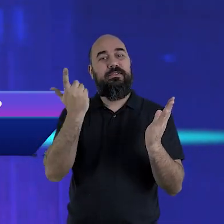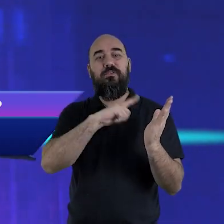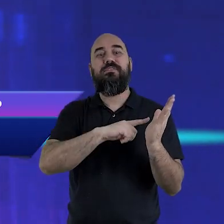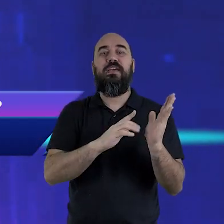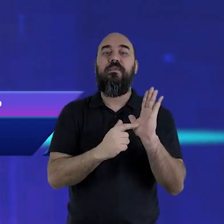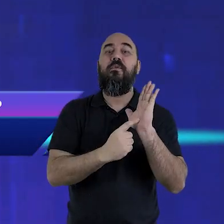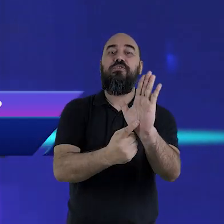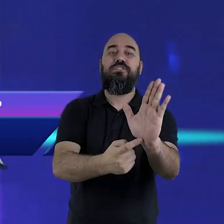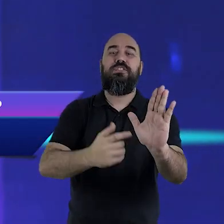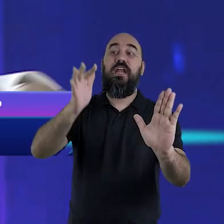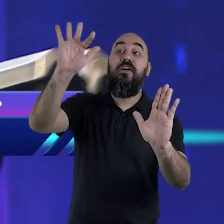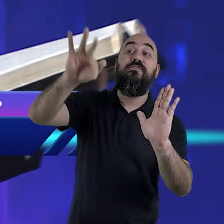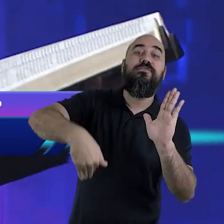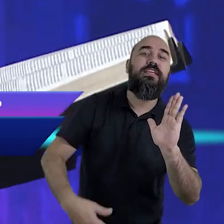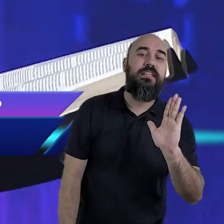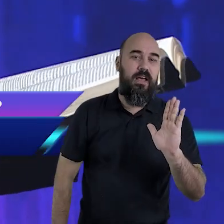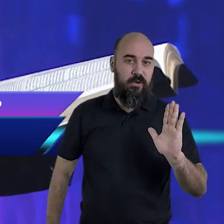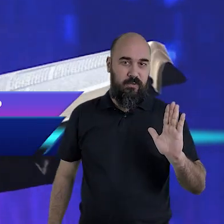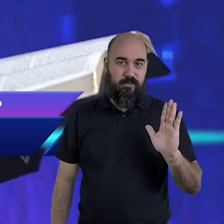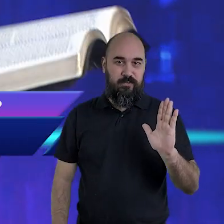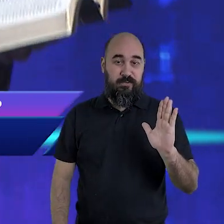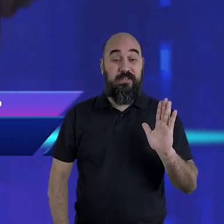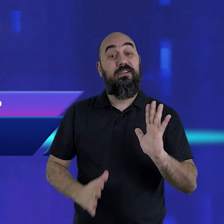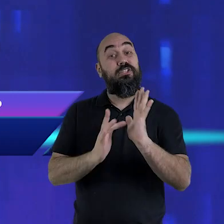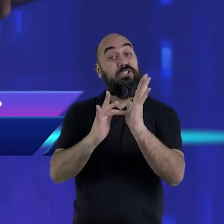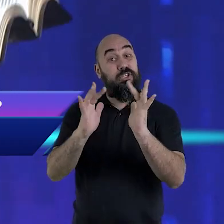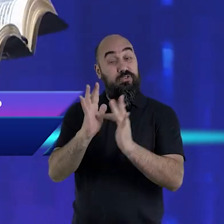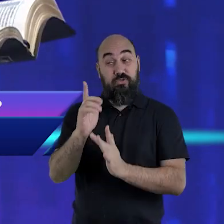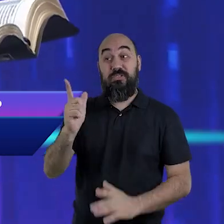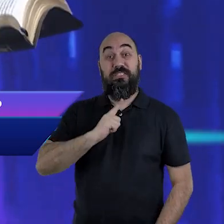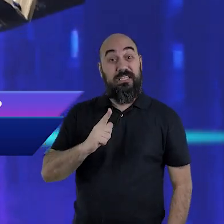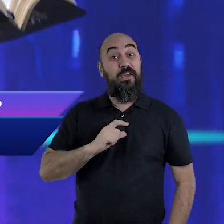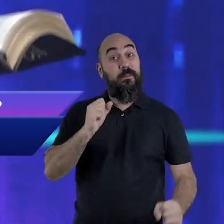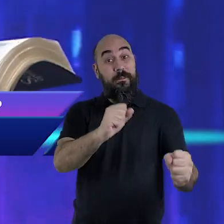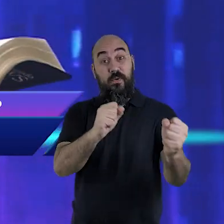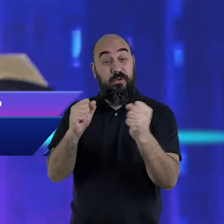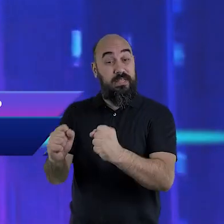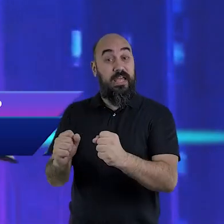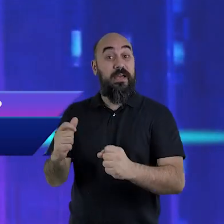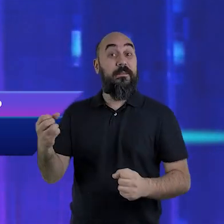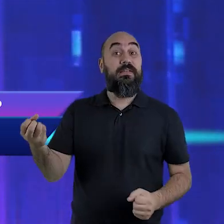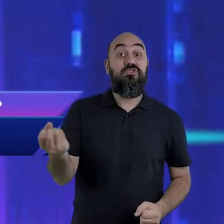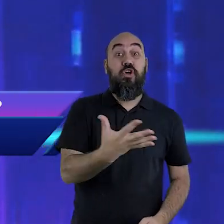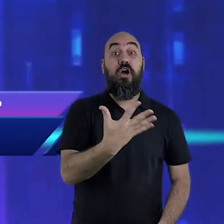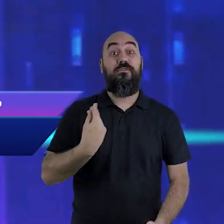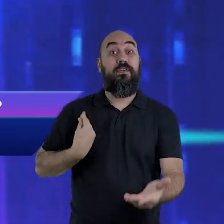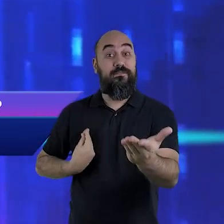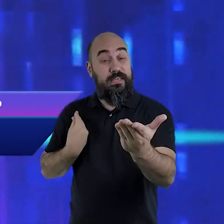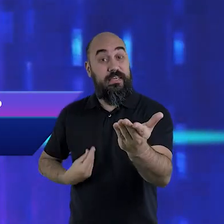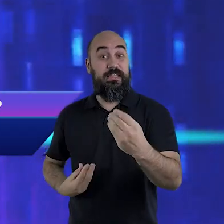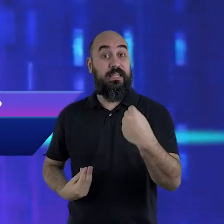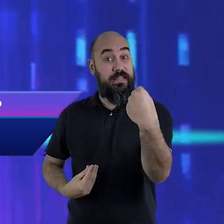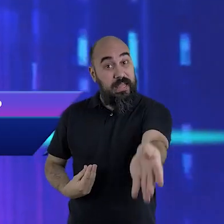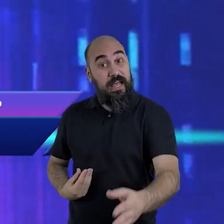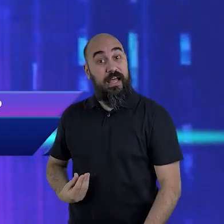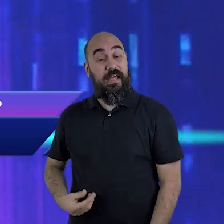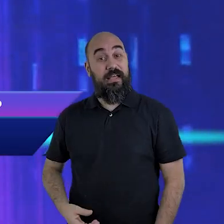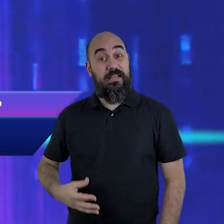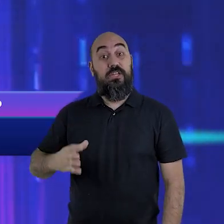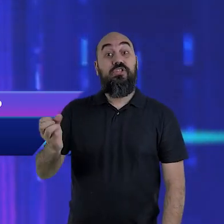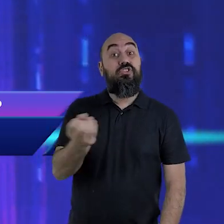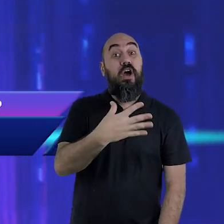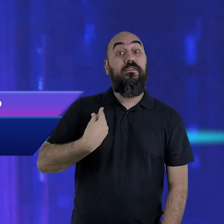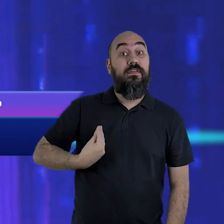o princípio. Jesus tem poder para reescrever a sua história. A vitória de Jesus é a